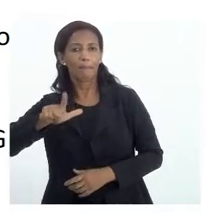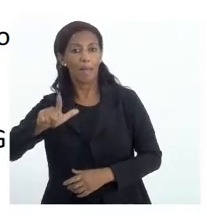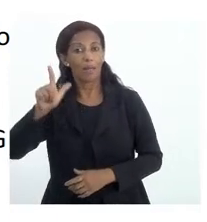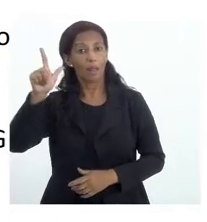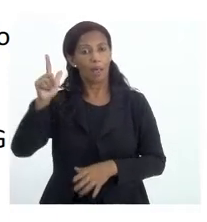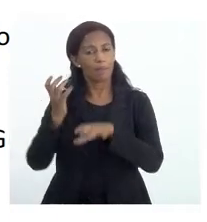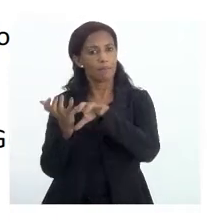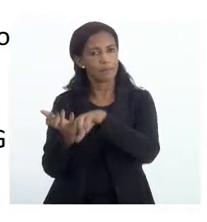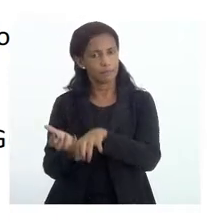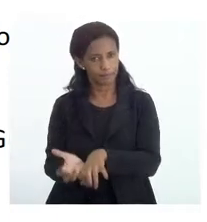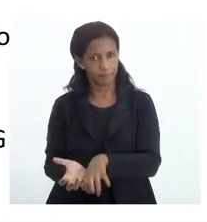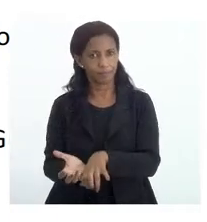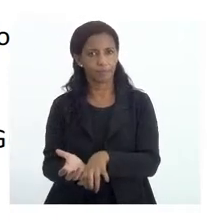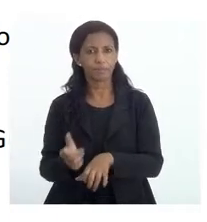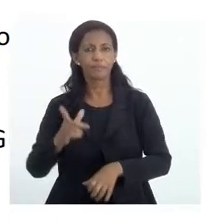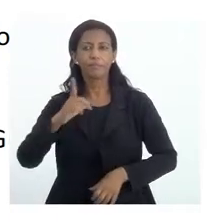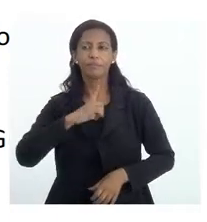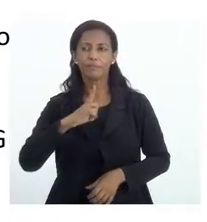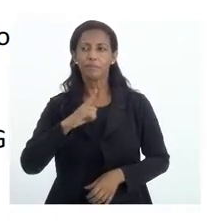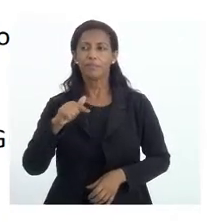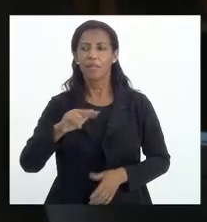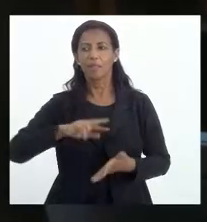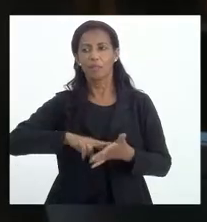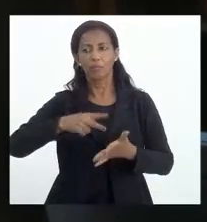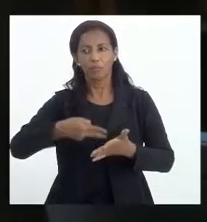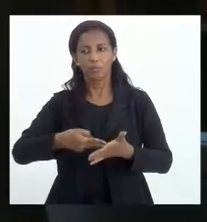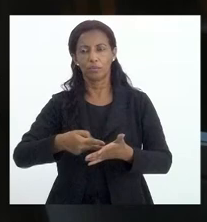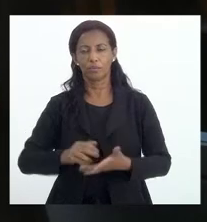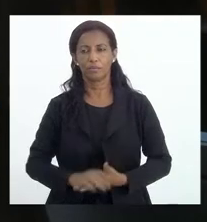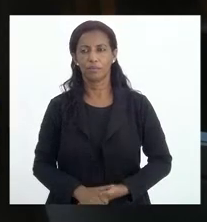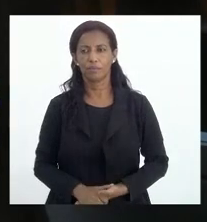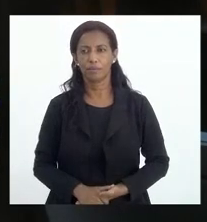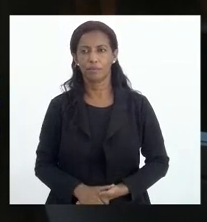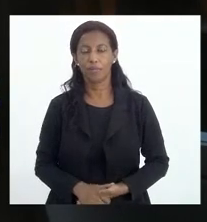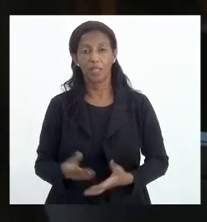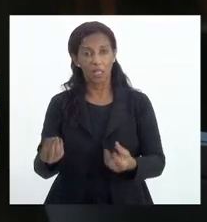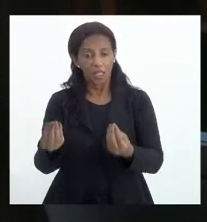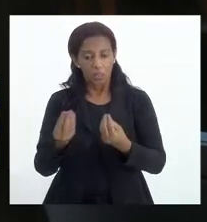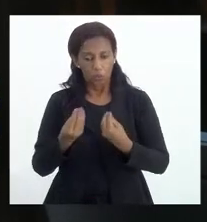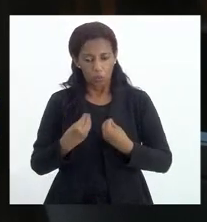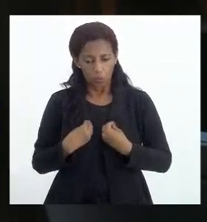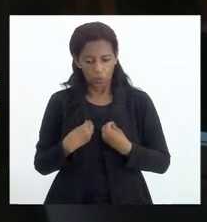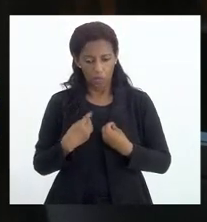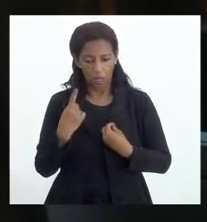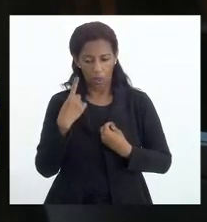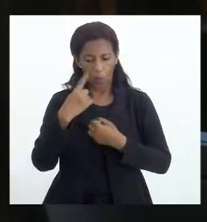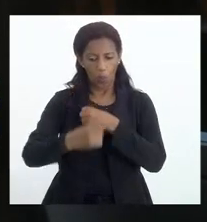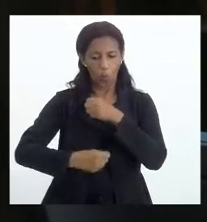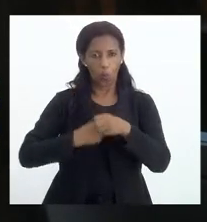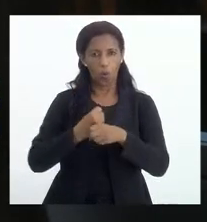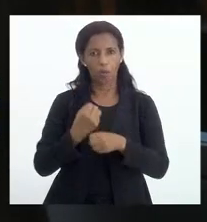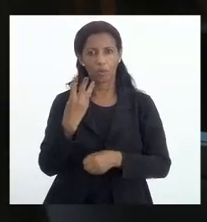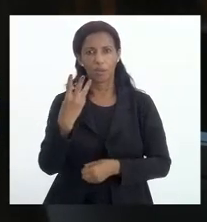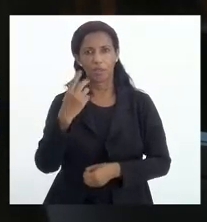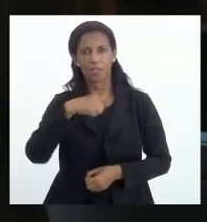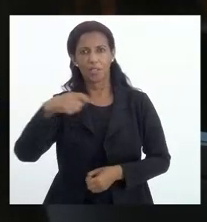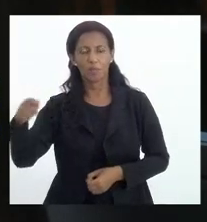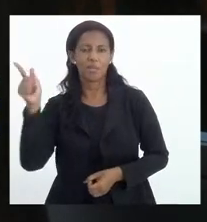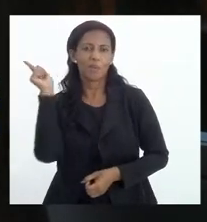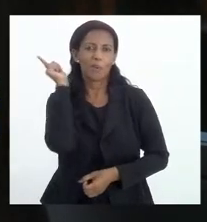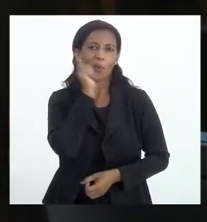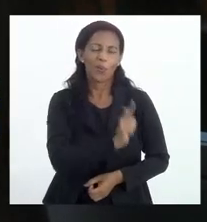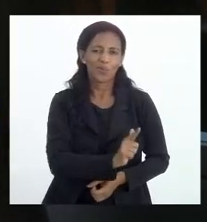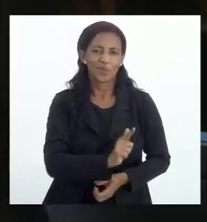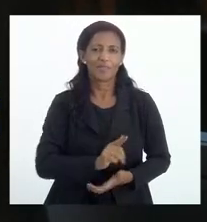em Brasília, para que houvesse essa alteração. Isso nos dá 1 ano e 3 meses para conseguir,